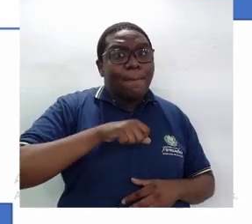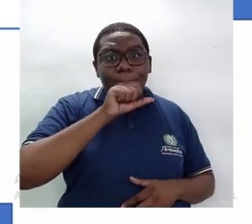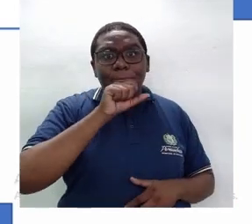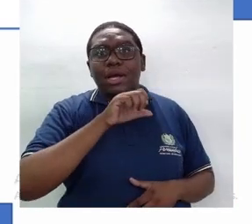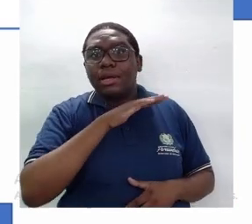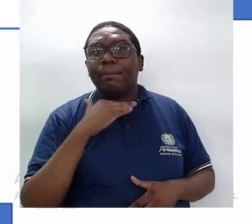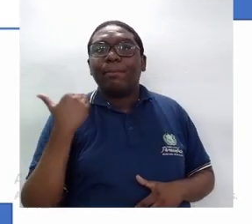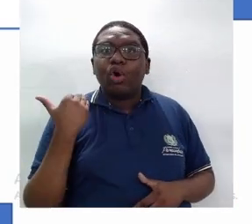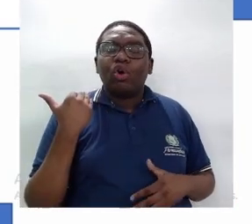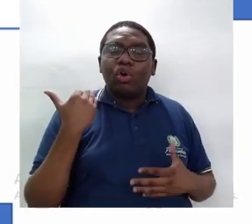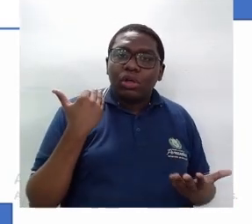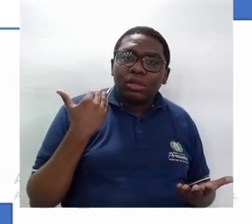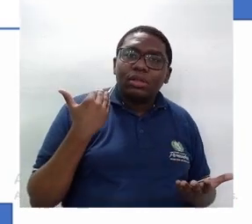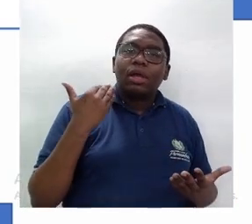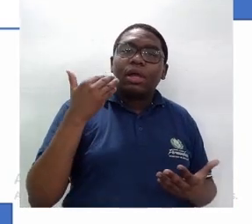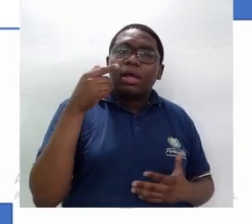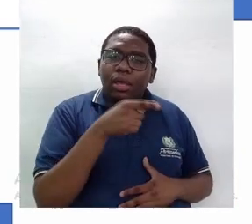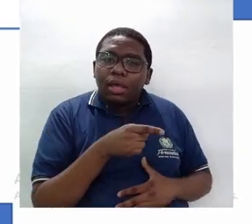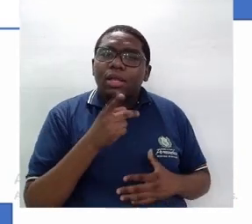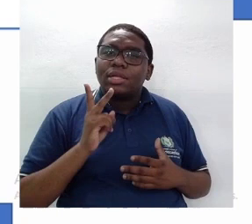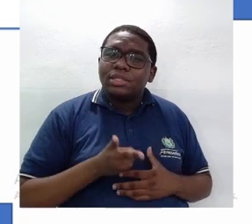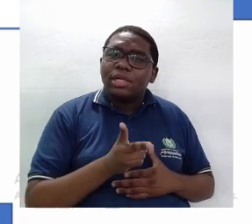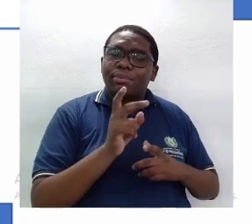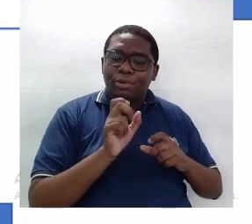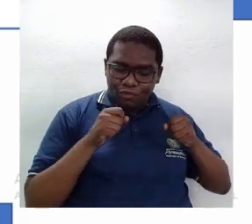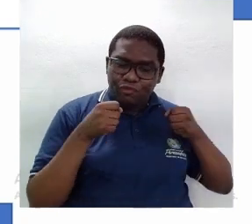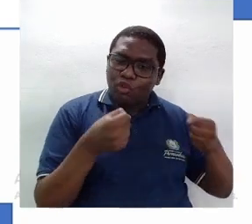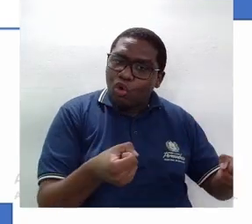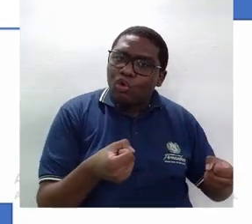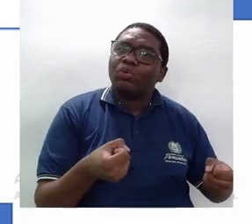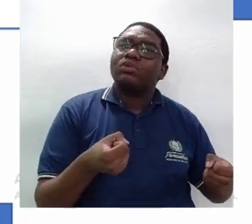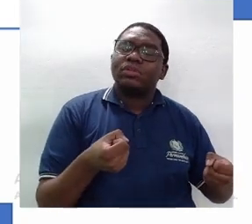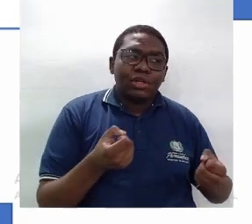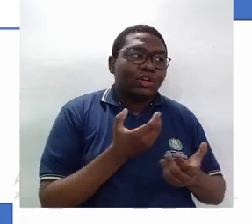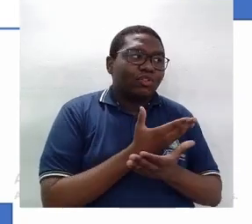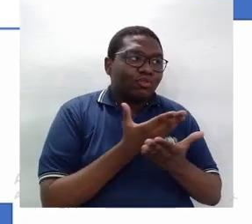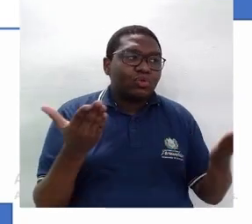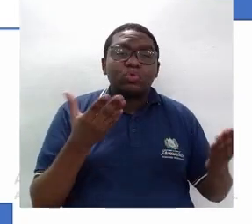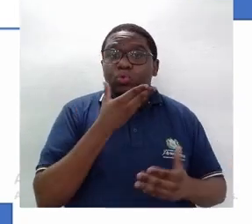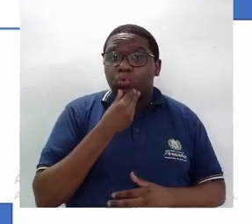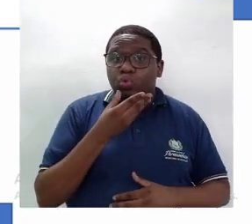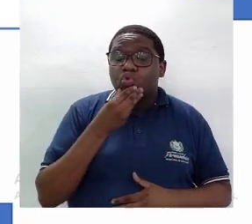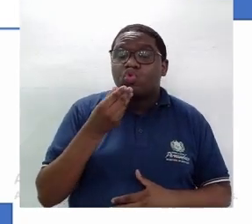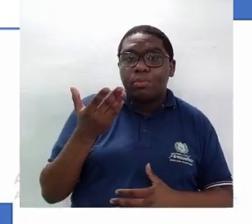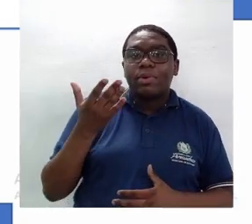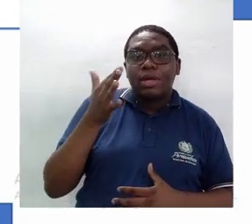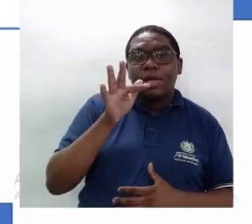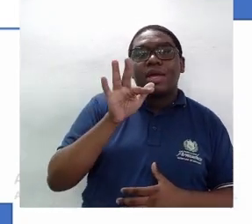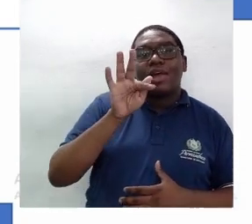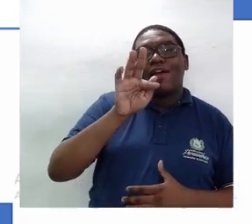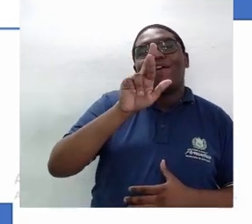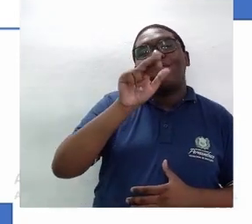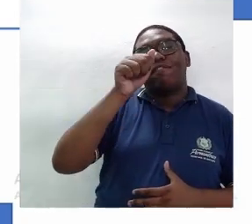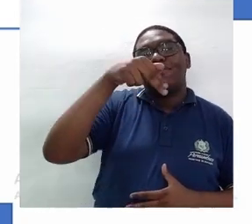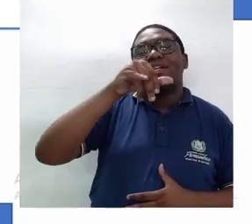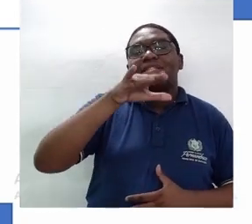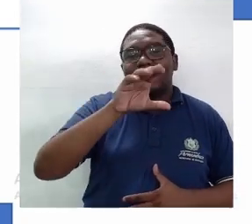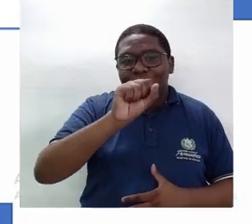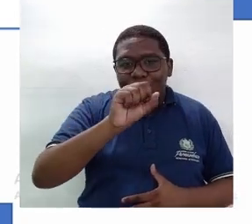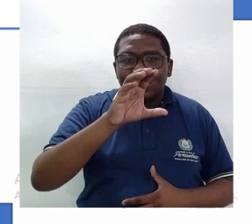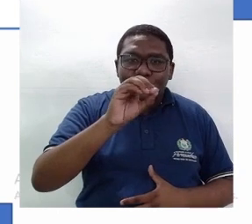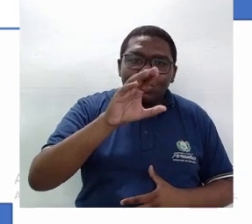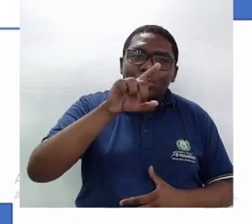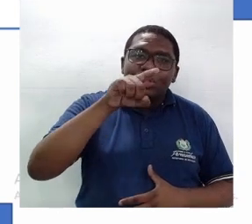que aparecia para lhe dar forças. Trago para vocês o grande médium Francisco Xavier, certo? Como é